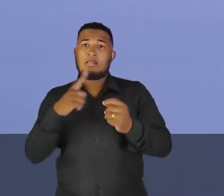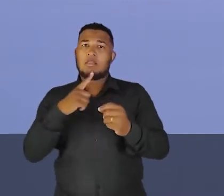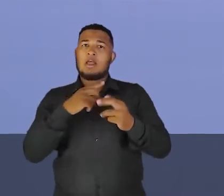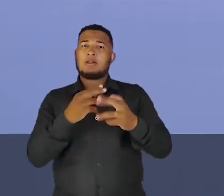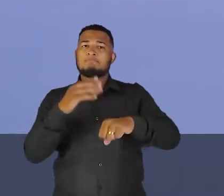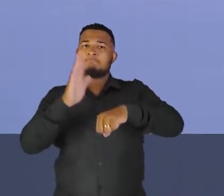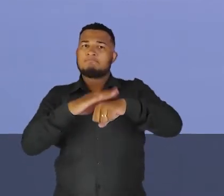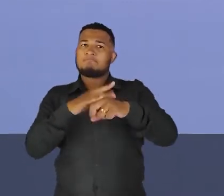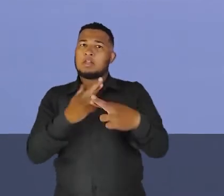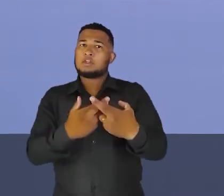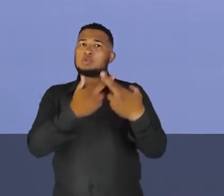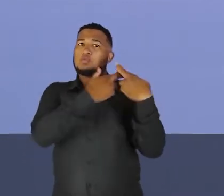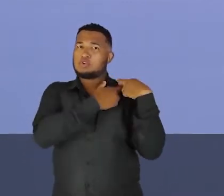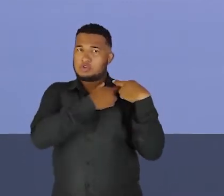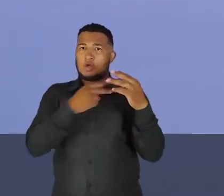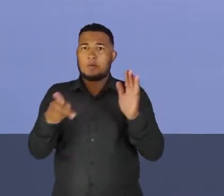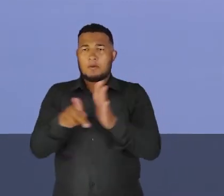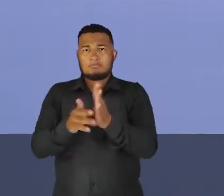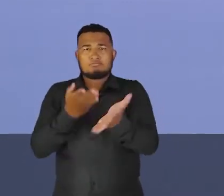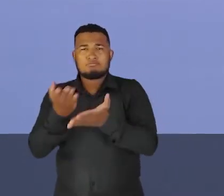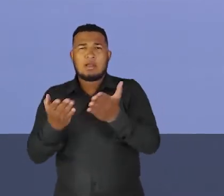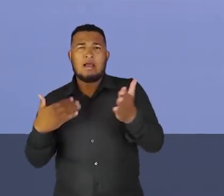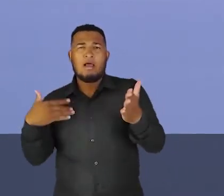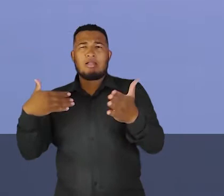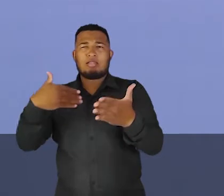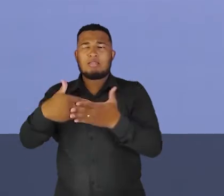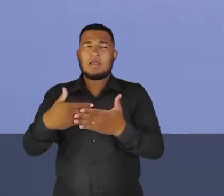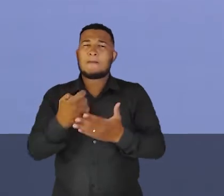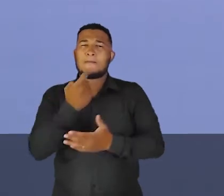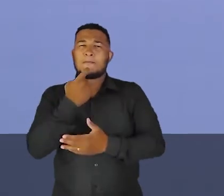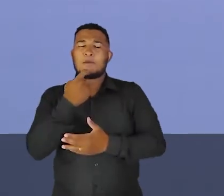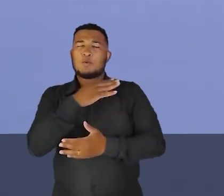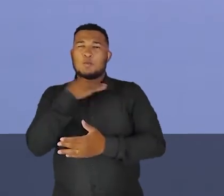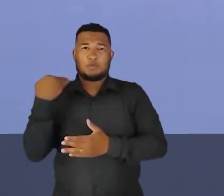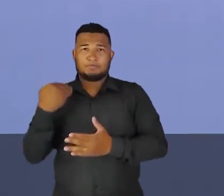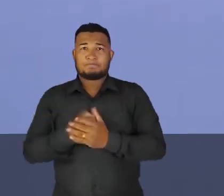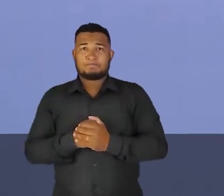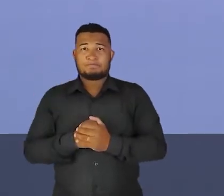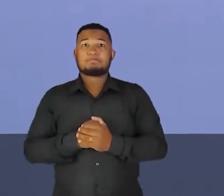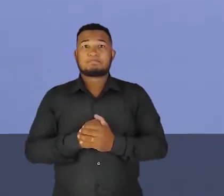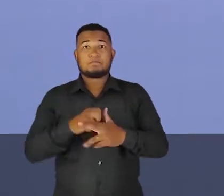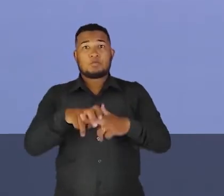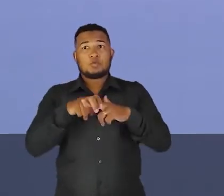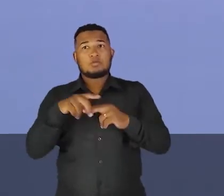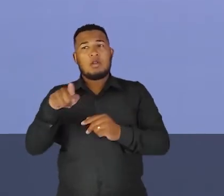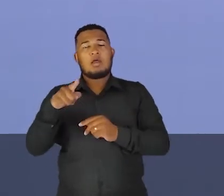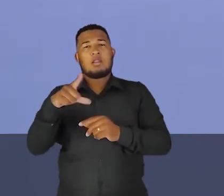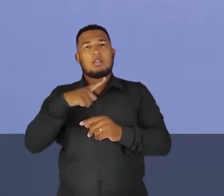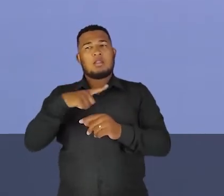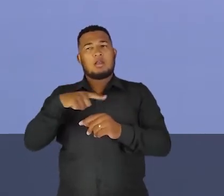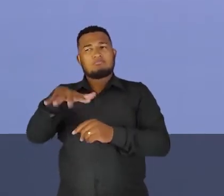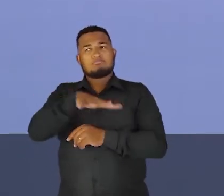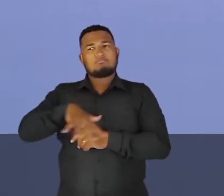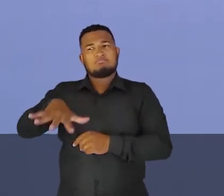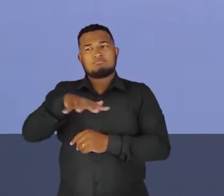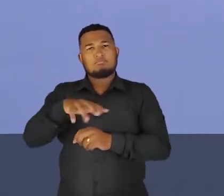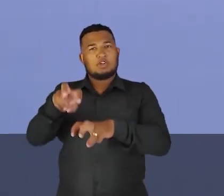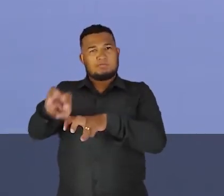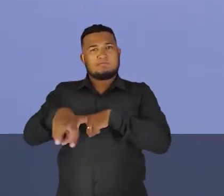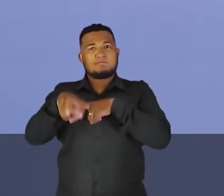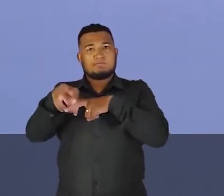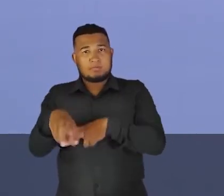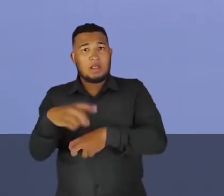dessas necessidades, dessas tarefas, até a proximidade da morte. Com a transição, então, dessas sociedades agrárias, a gente tem, então,